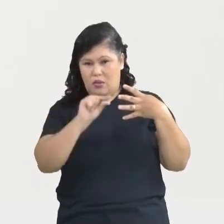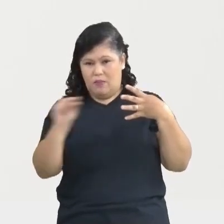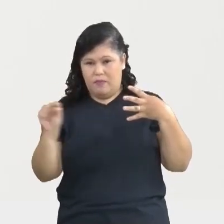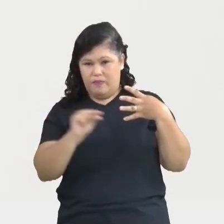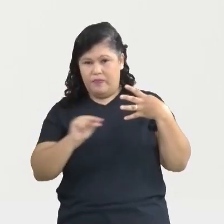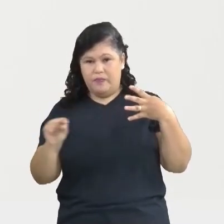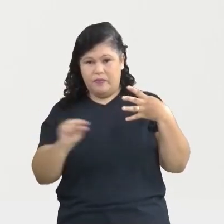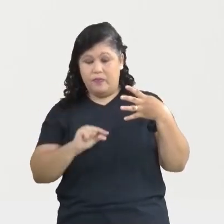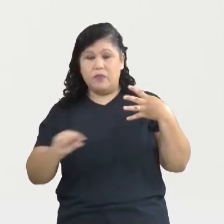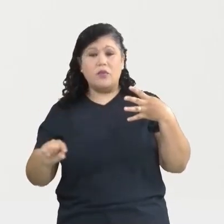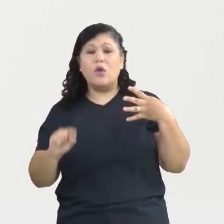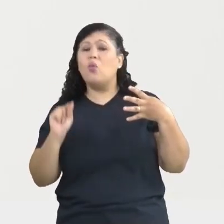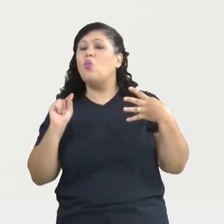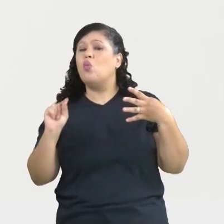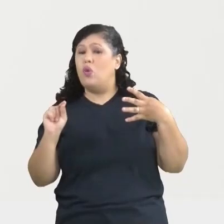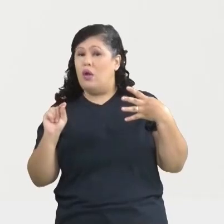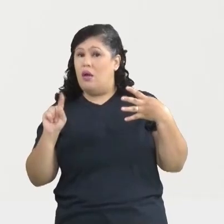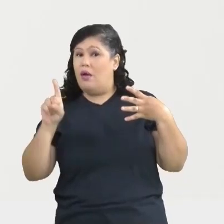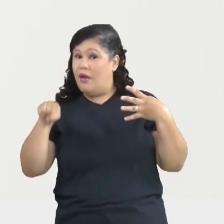temos 7